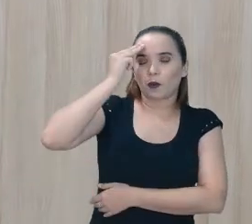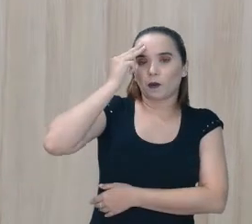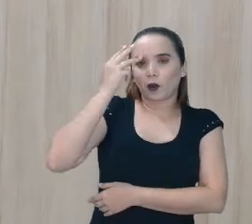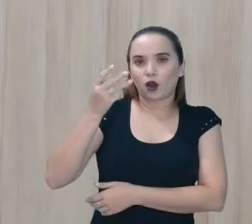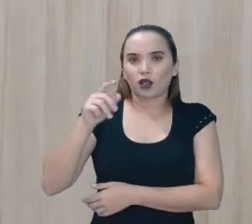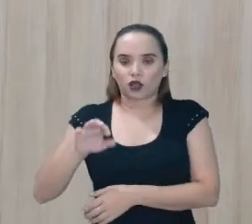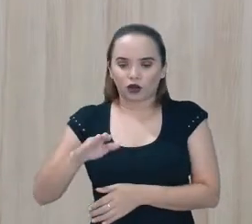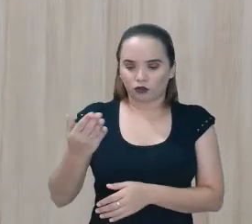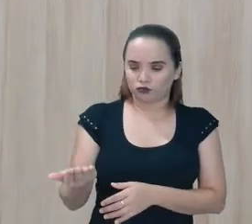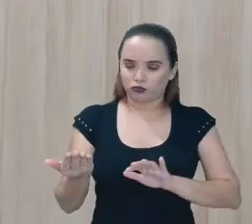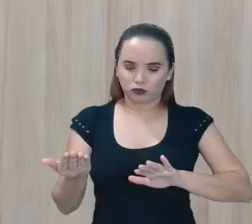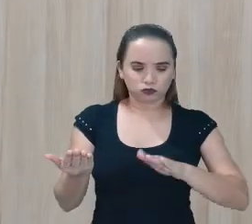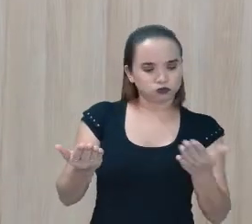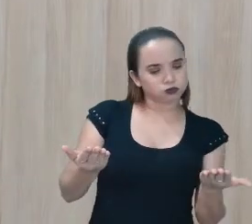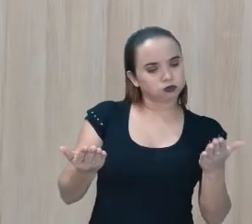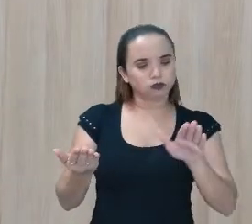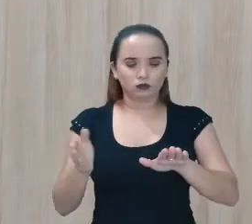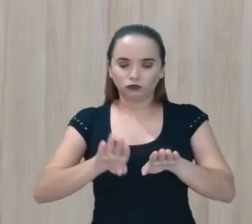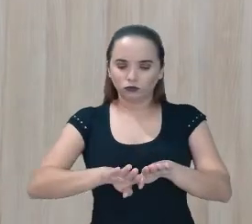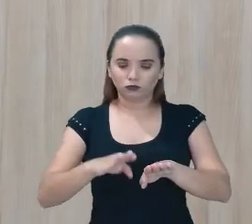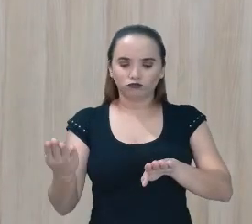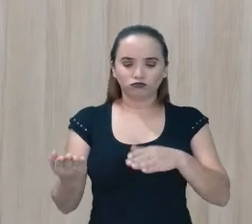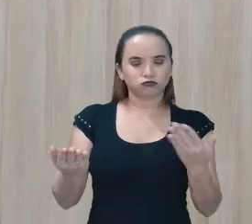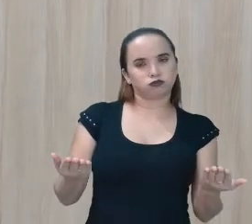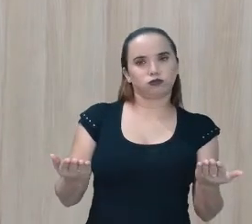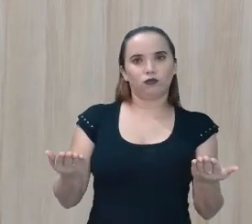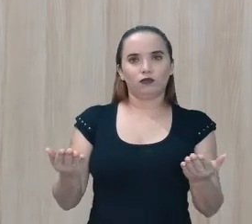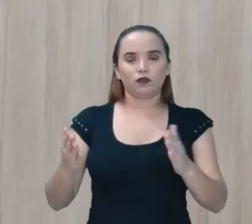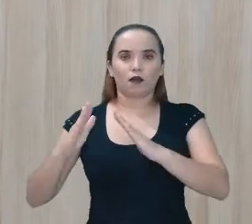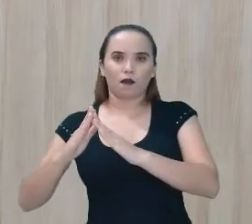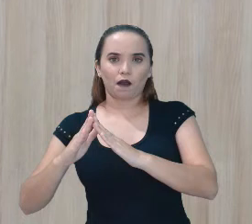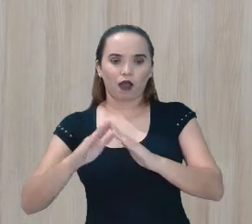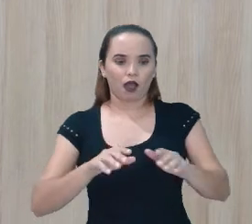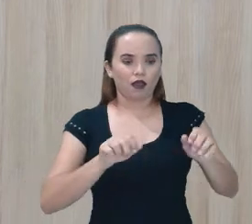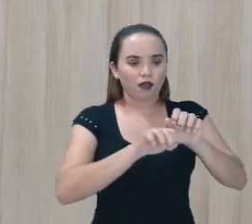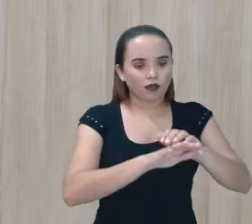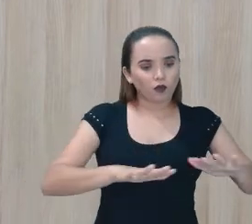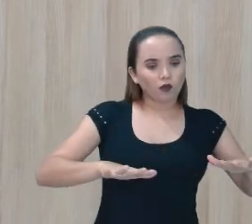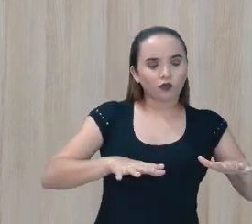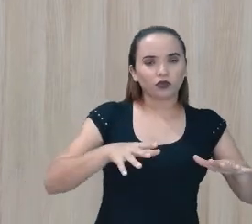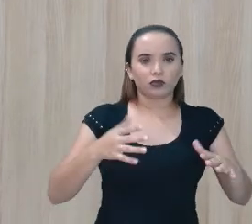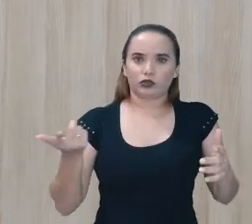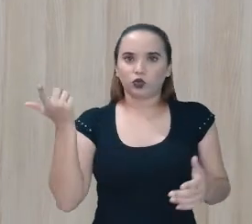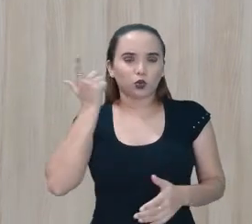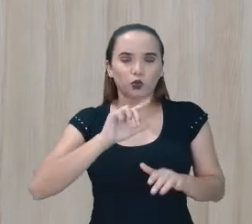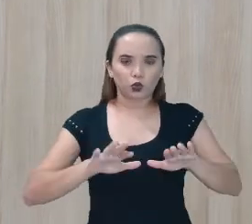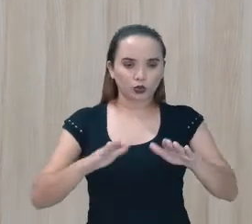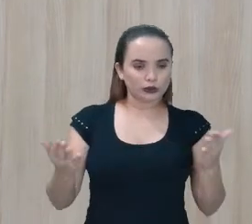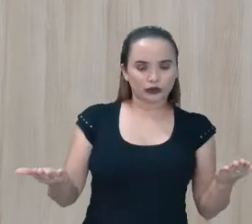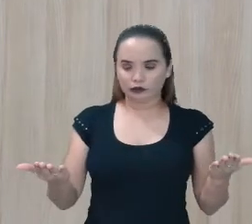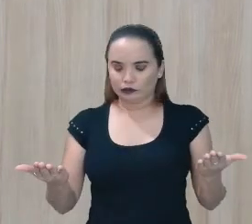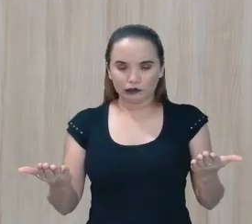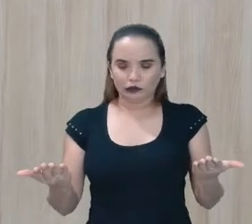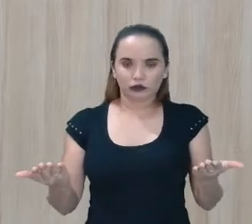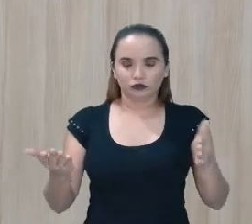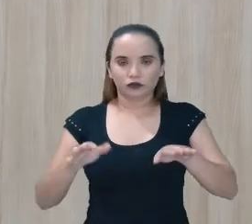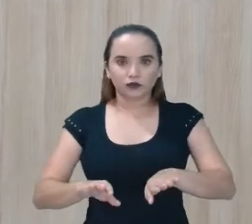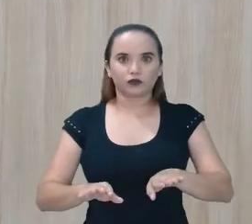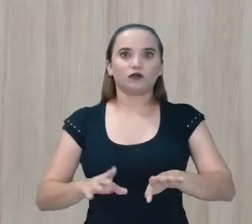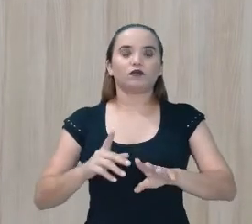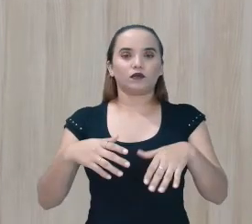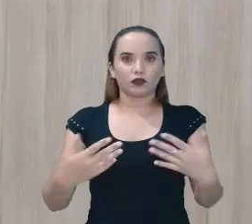Virou casa, tapete, então não conseguiu. Vira de novo. Então, assim,